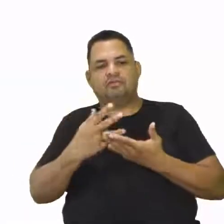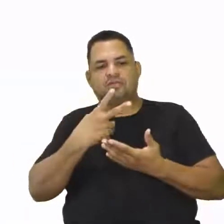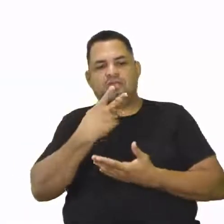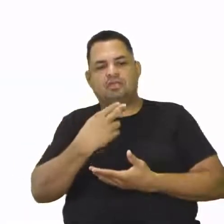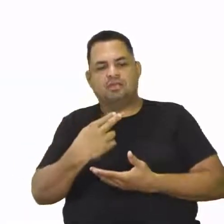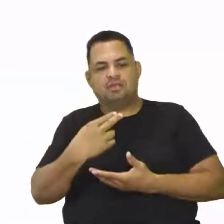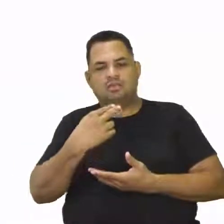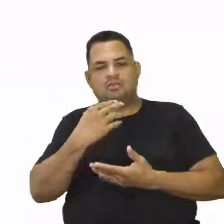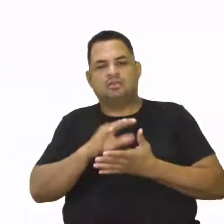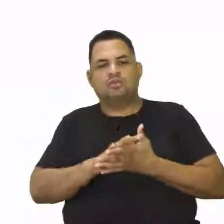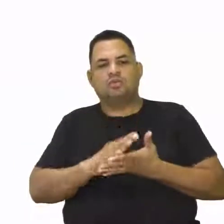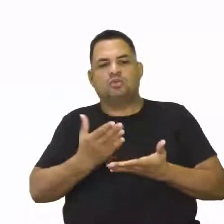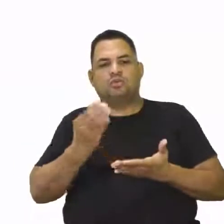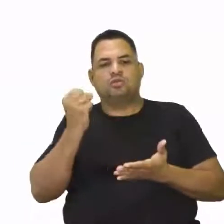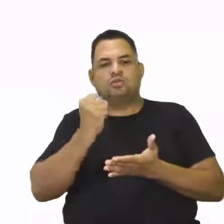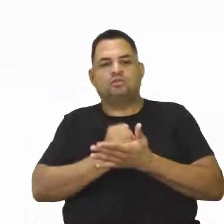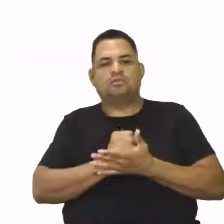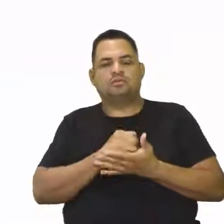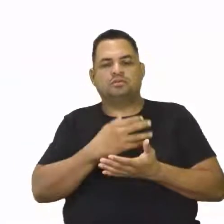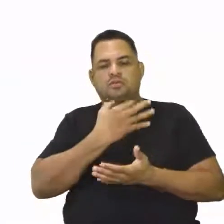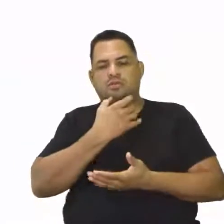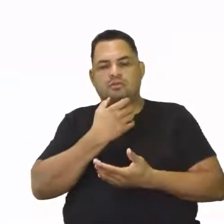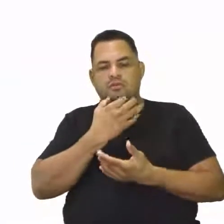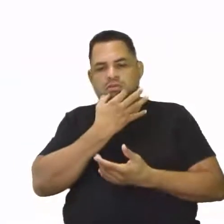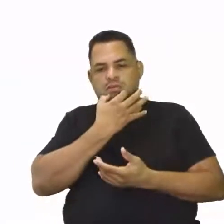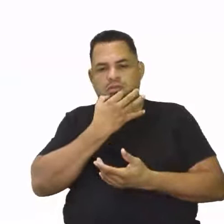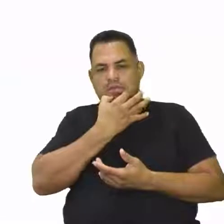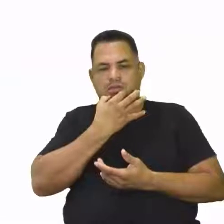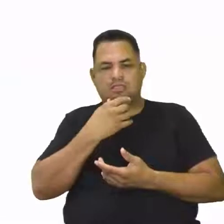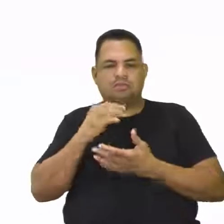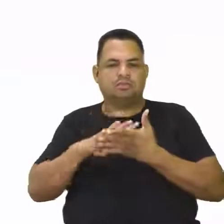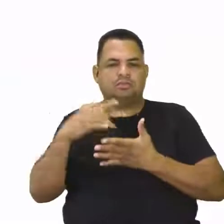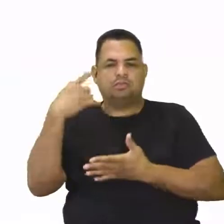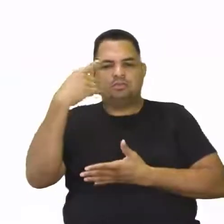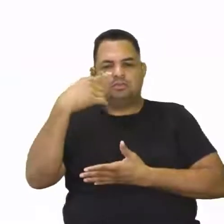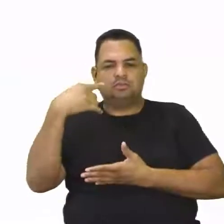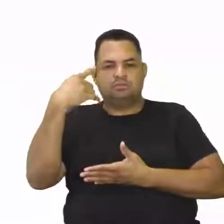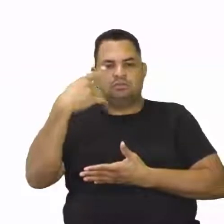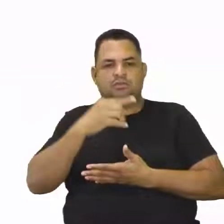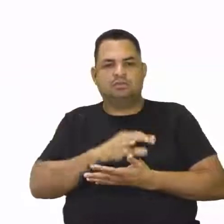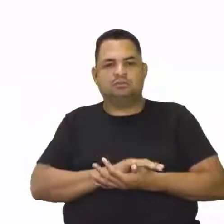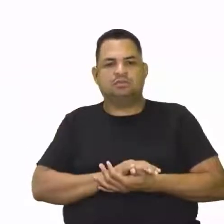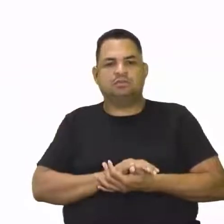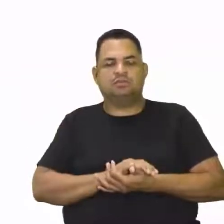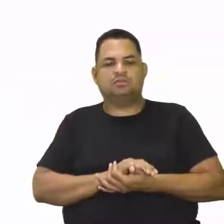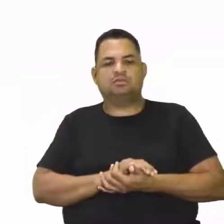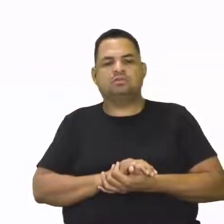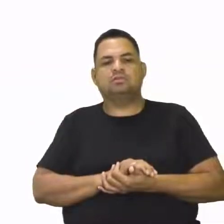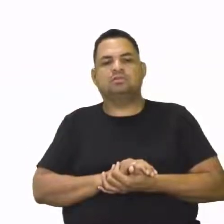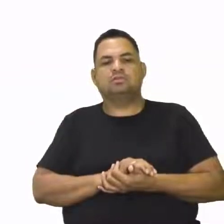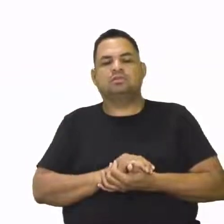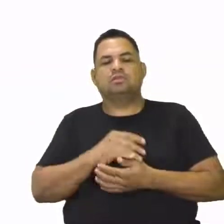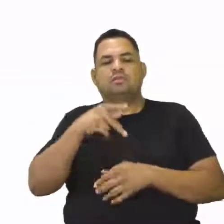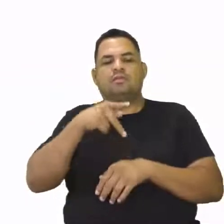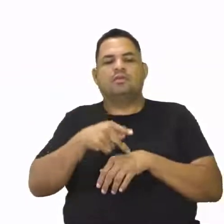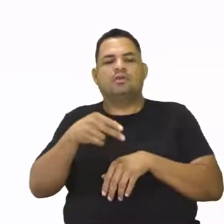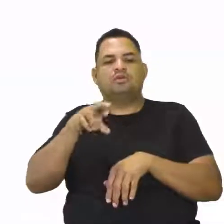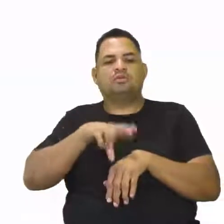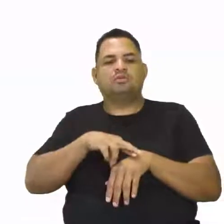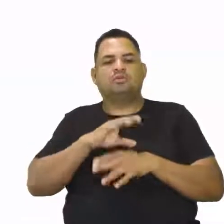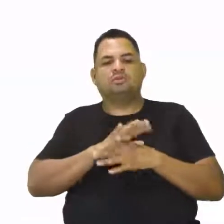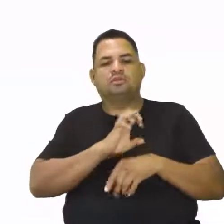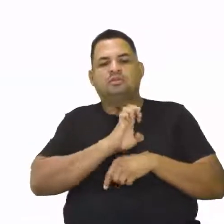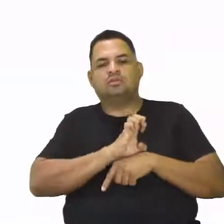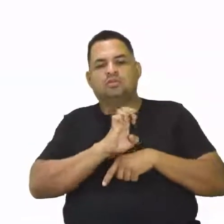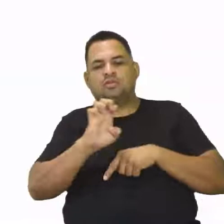línguas oficiais são inglês e espanhol. Então, eles têm as 2 línguas como língua oficial. E o Porto Rico é o maior